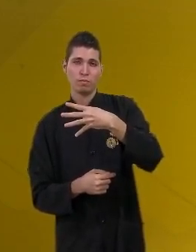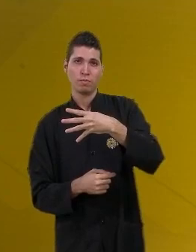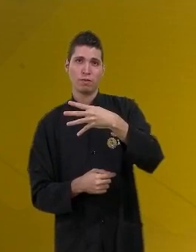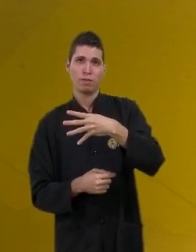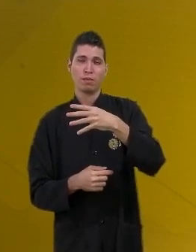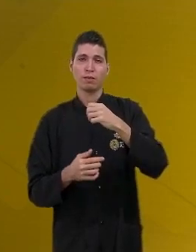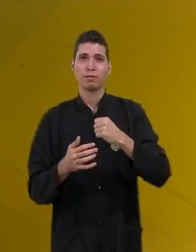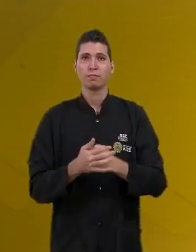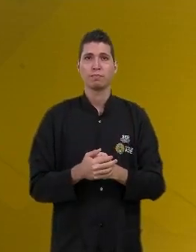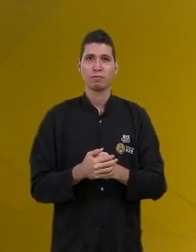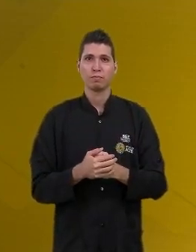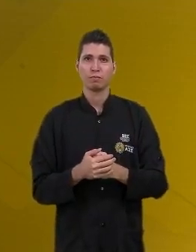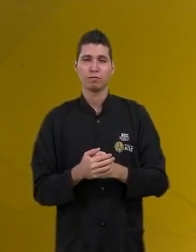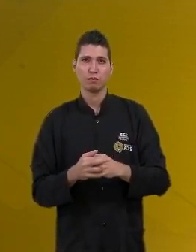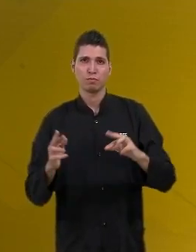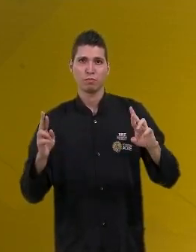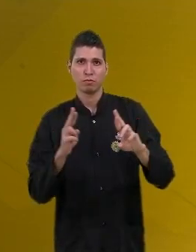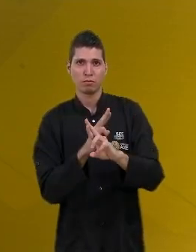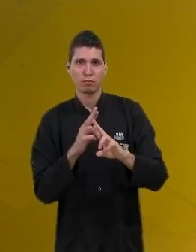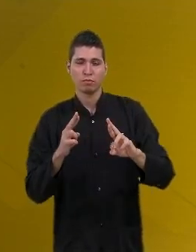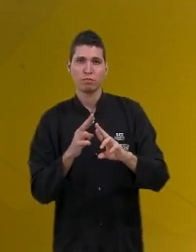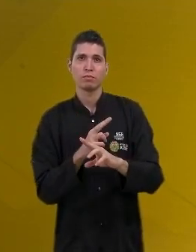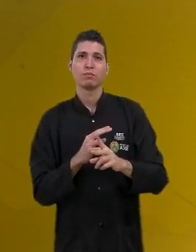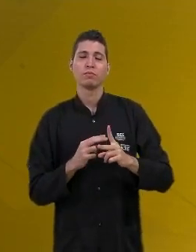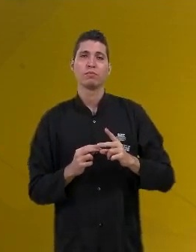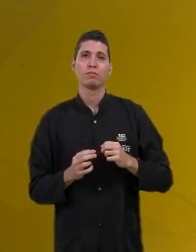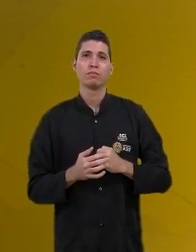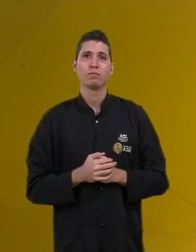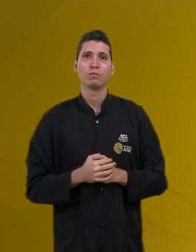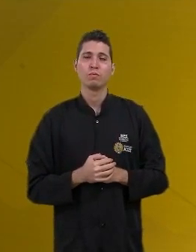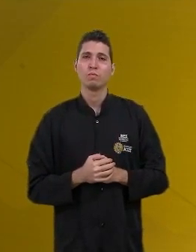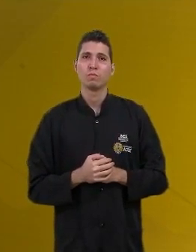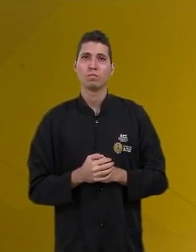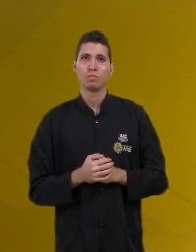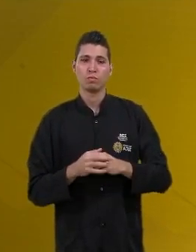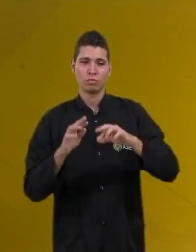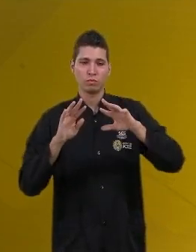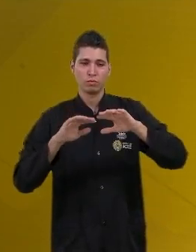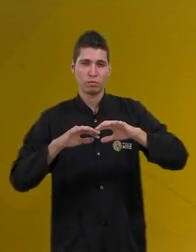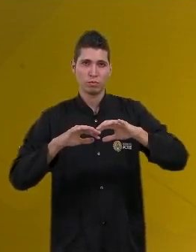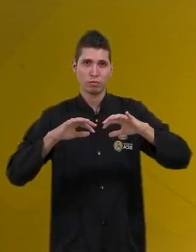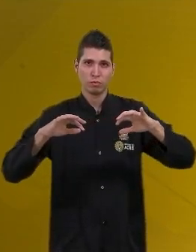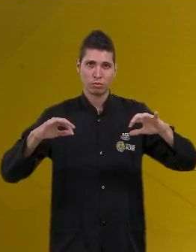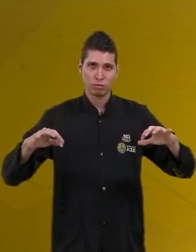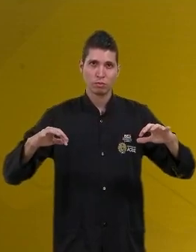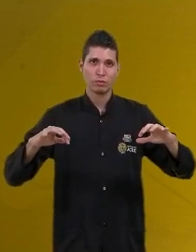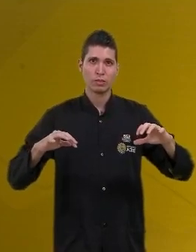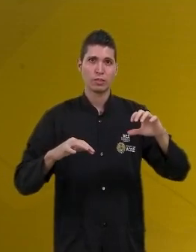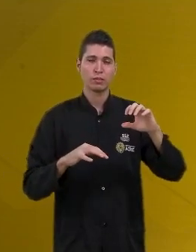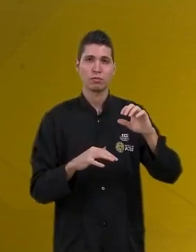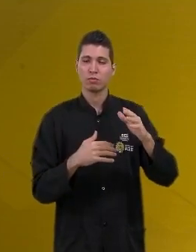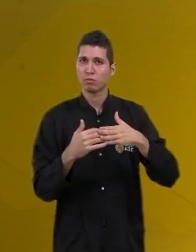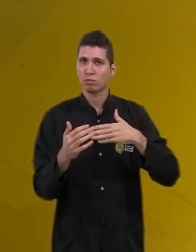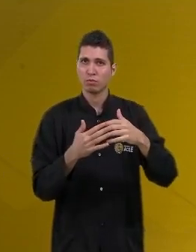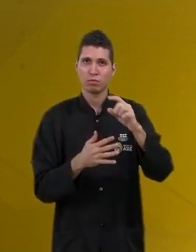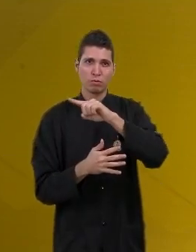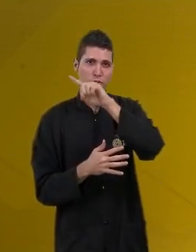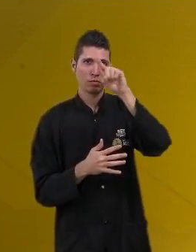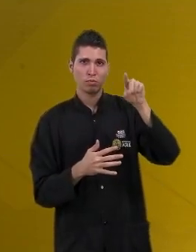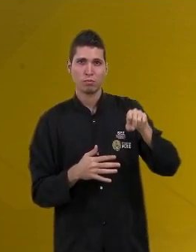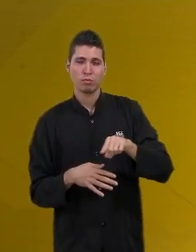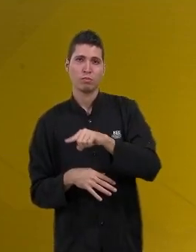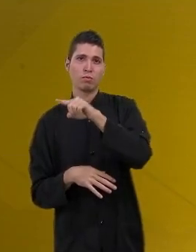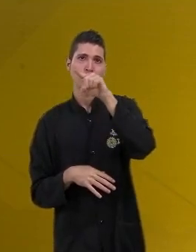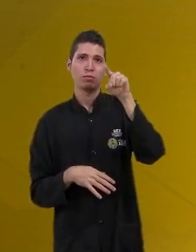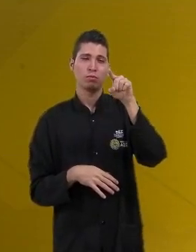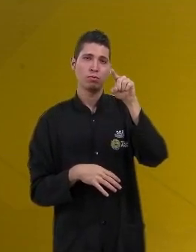pouco, nós seremos sempre capazes de determinar seno e cosseno de qualquer arco que seja maior do que